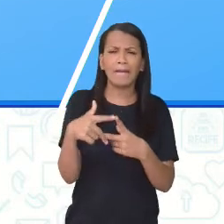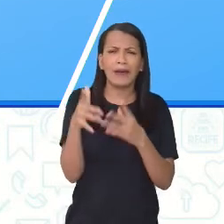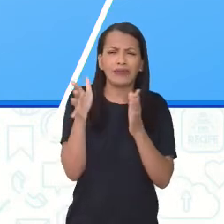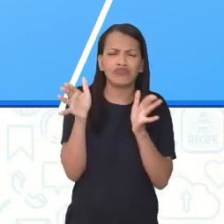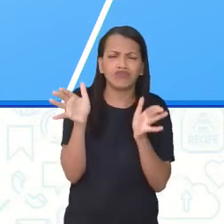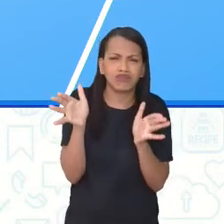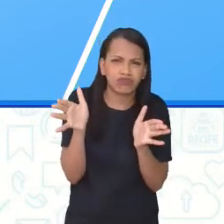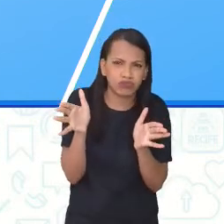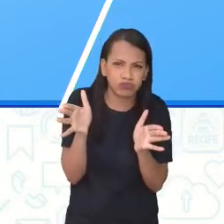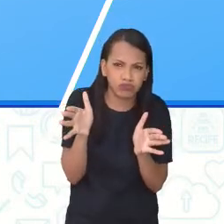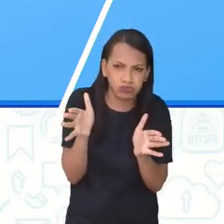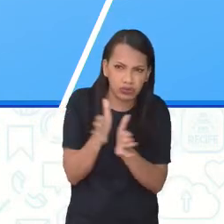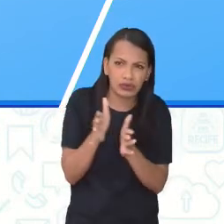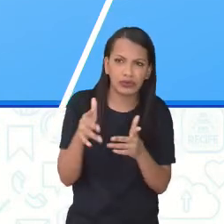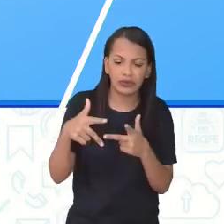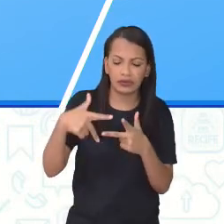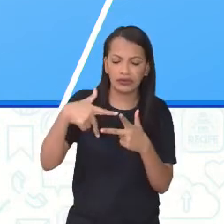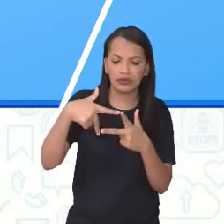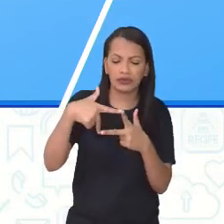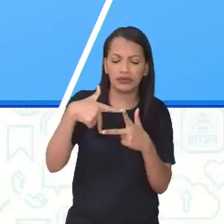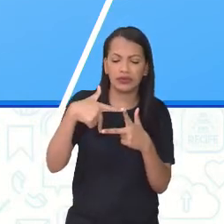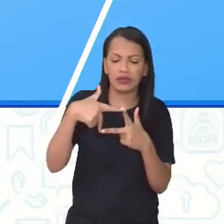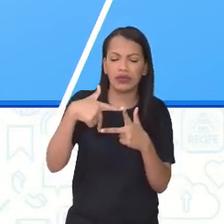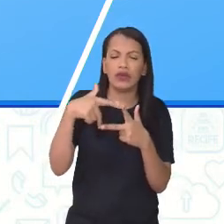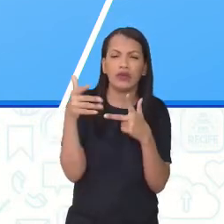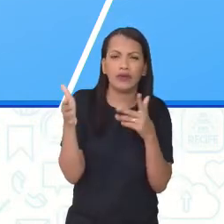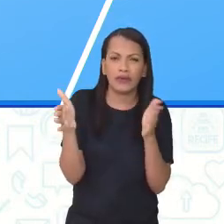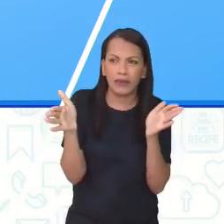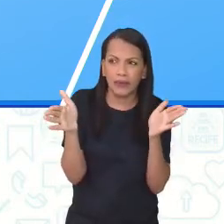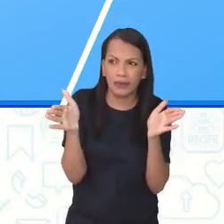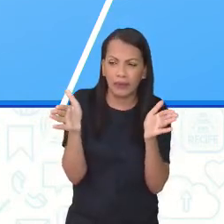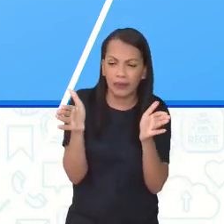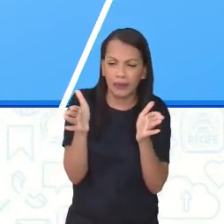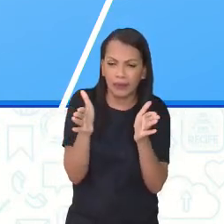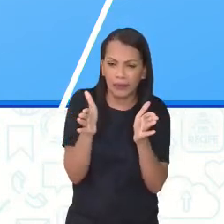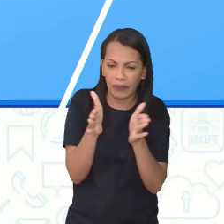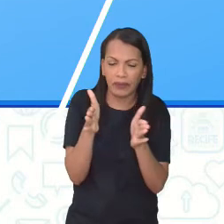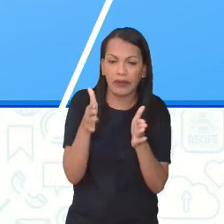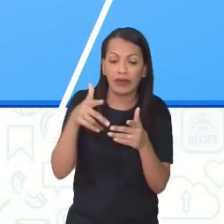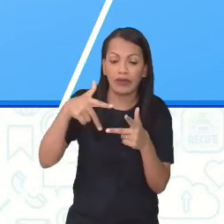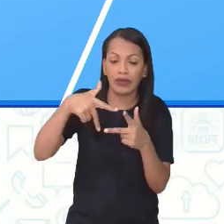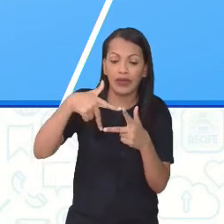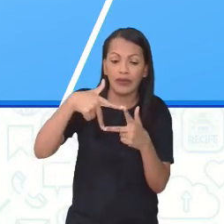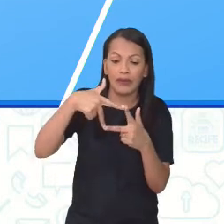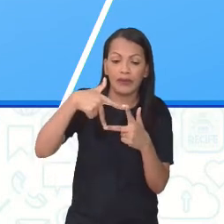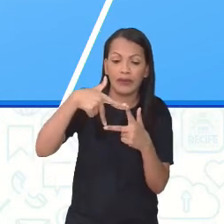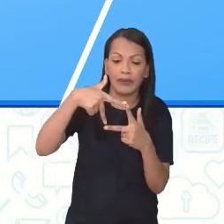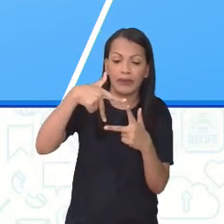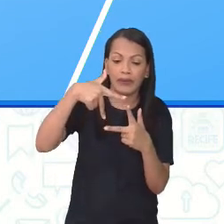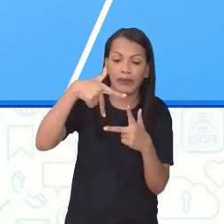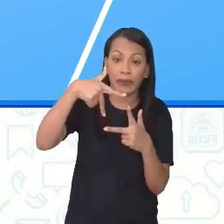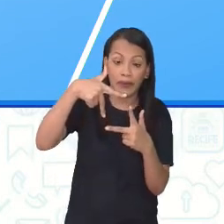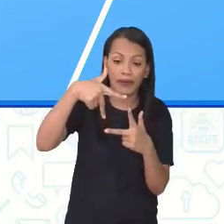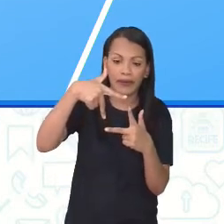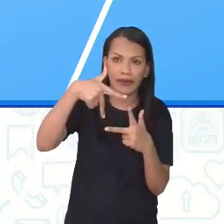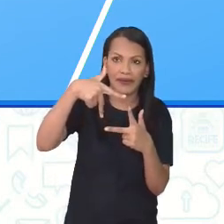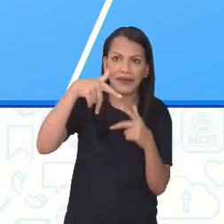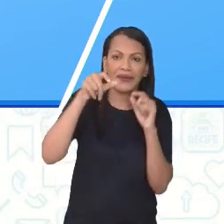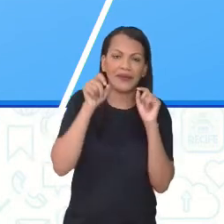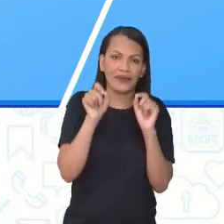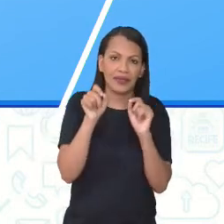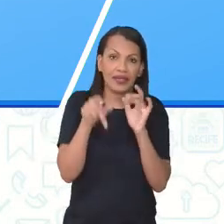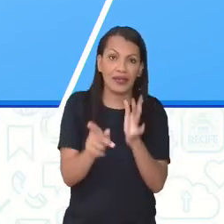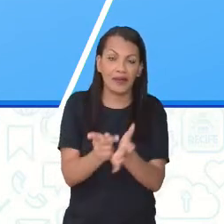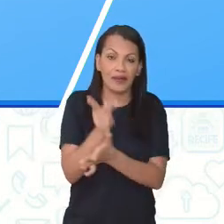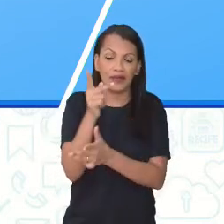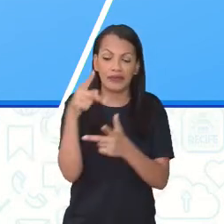achatadinha em dois vértices opostos, né? Pegar a diagonal, dar uma achatadinha, e o que vai acontecer